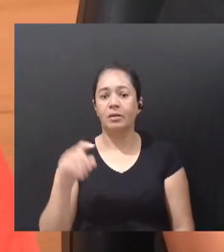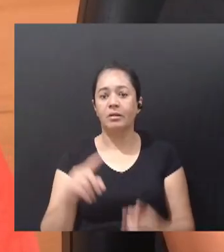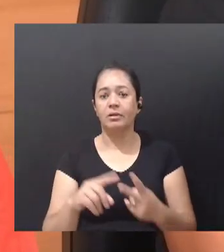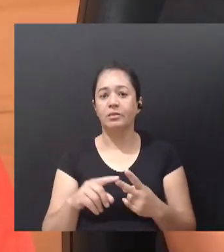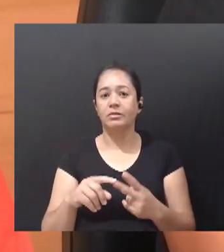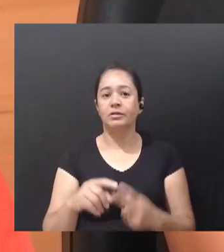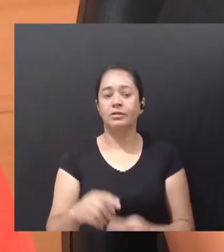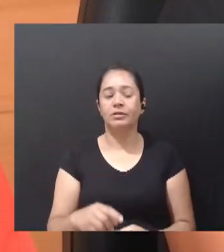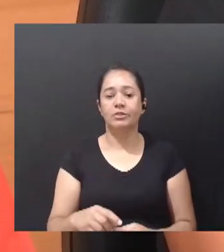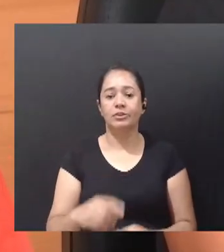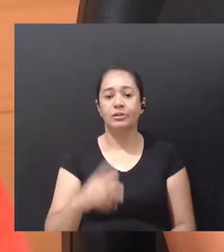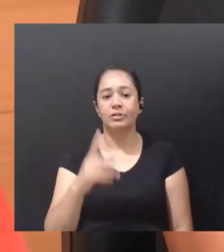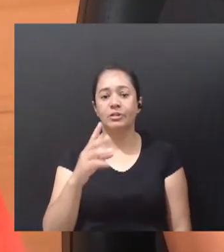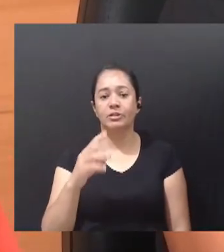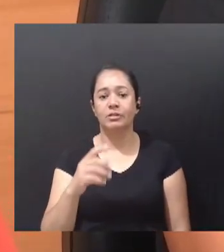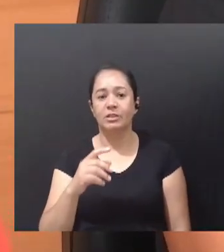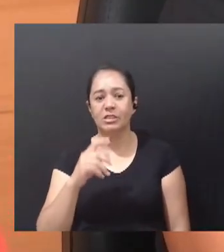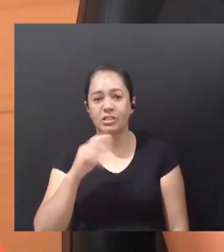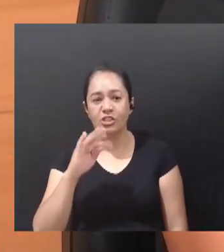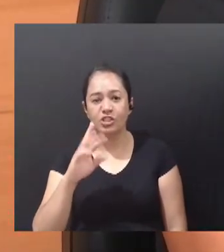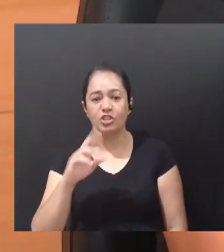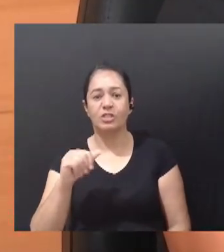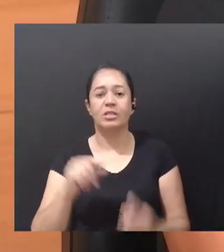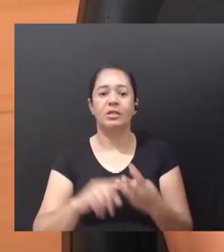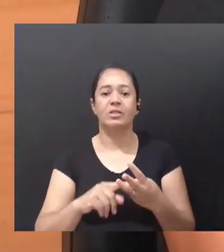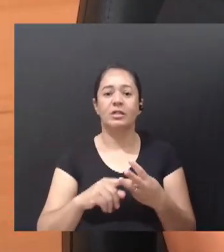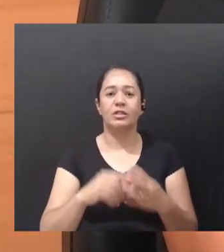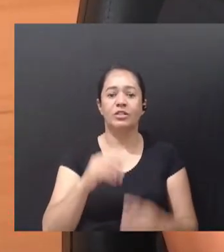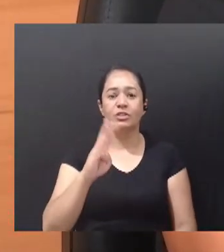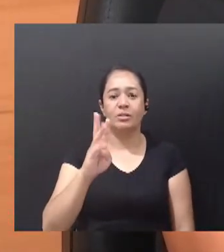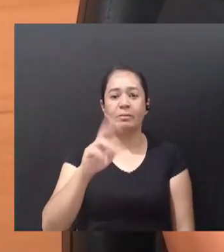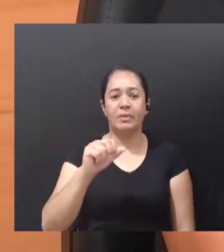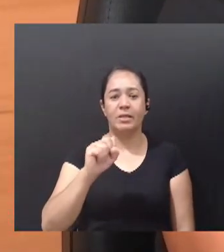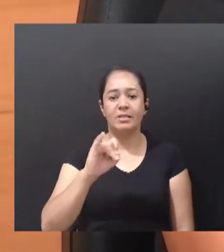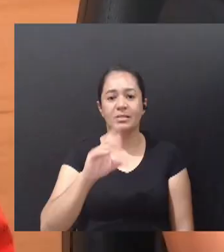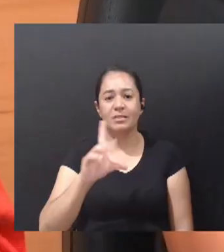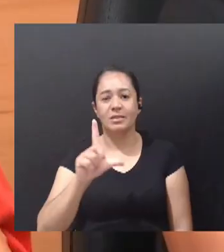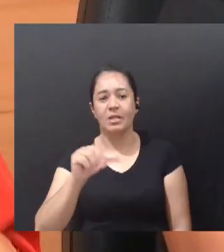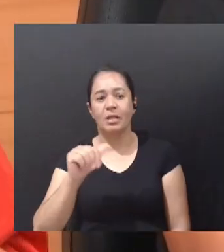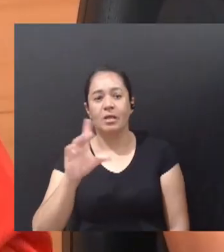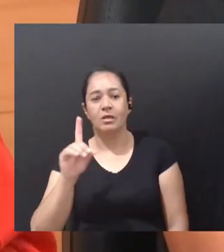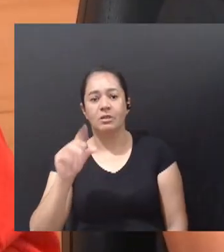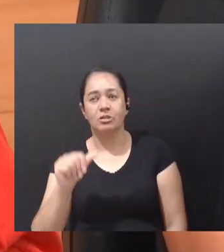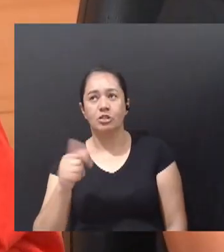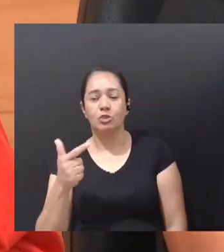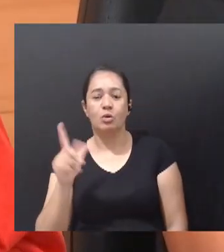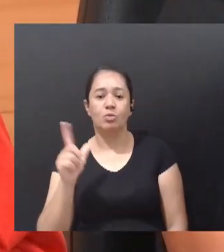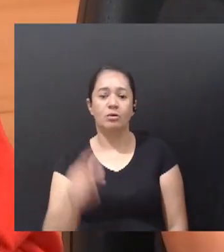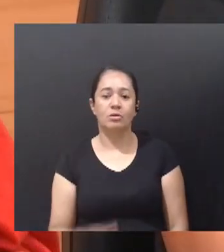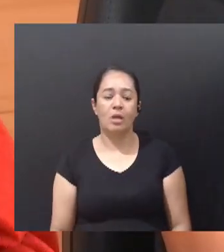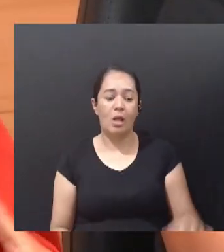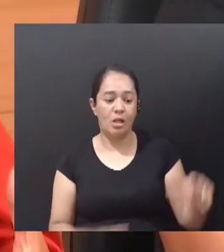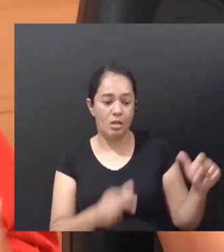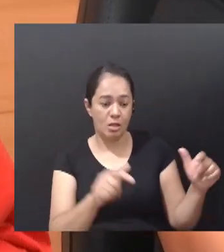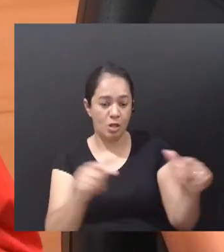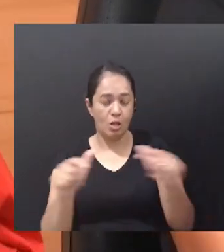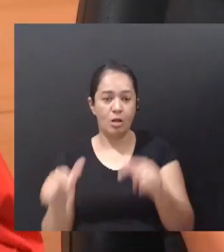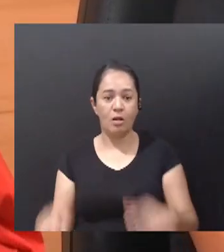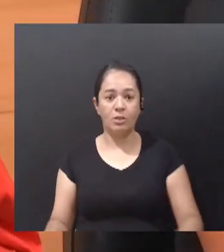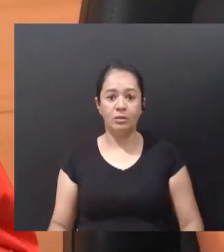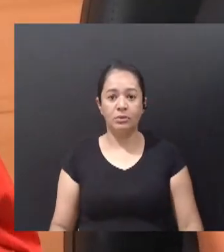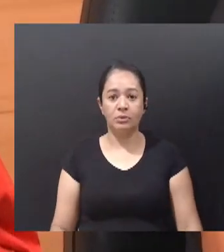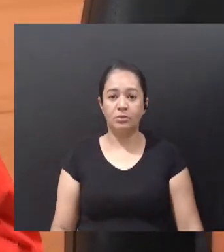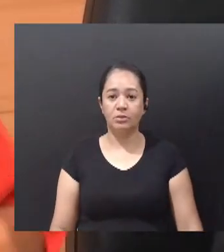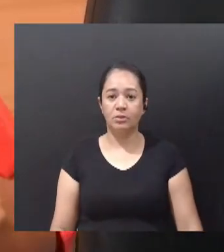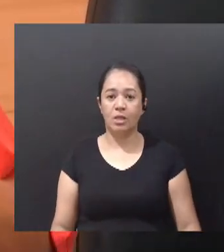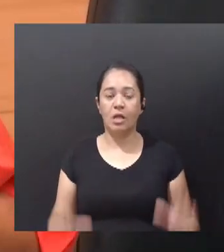Tiradentes, Brasilândia, para citar alguns. Nesses lugares, a